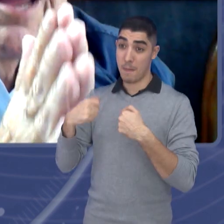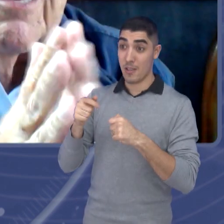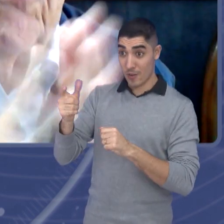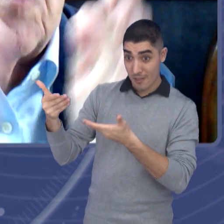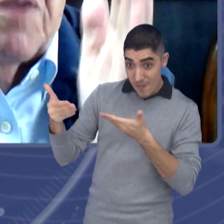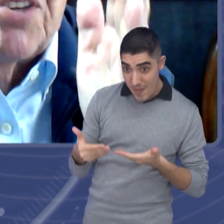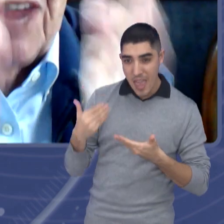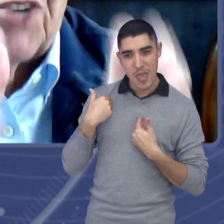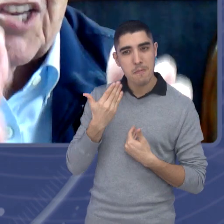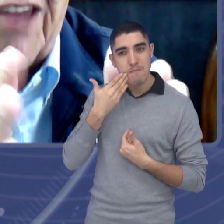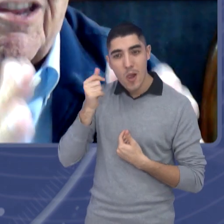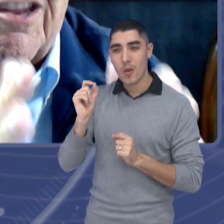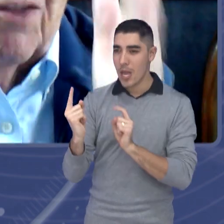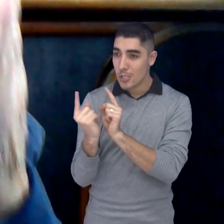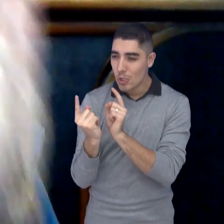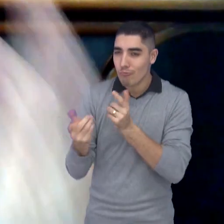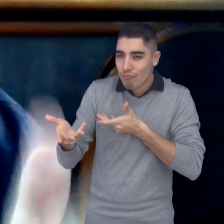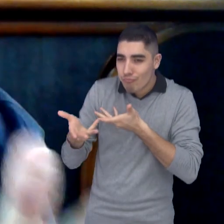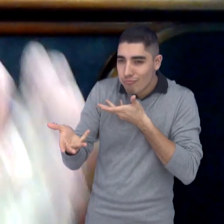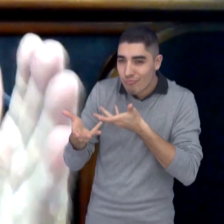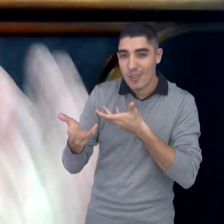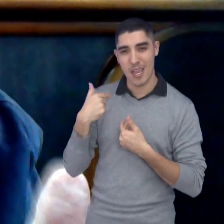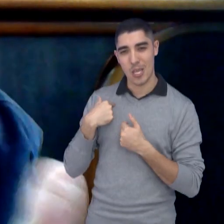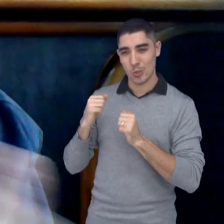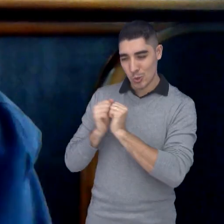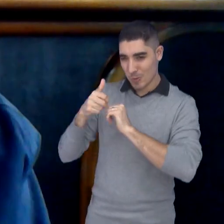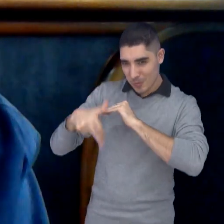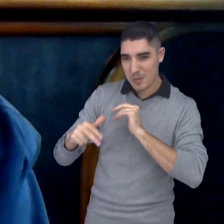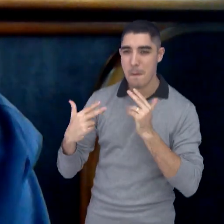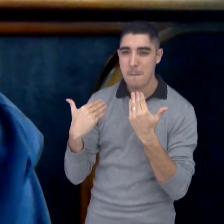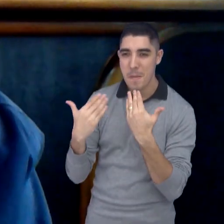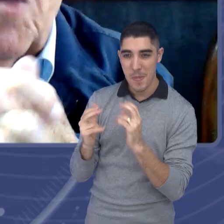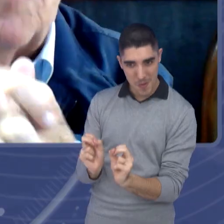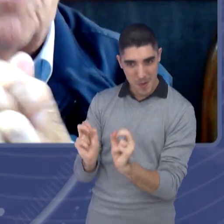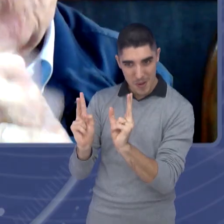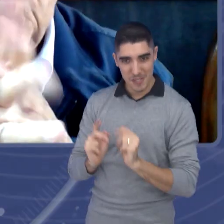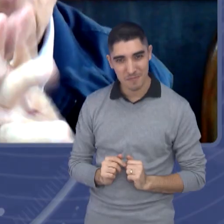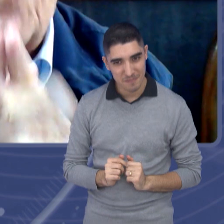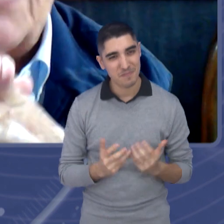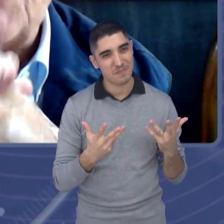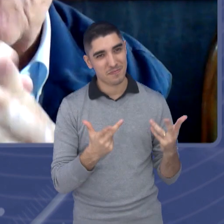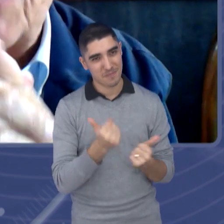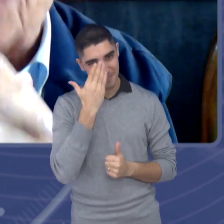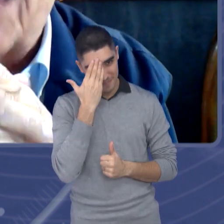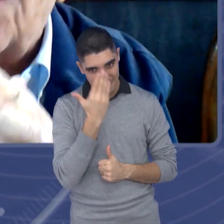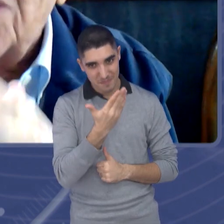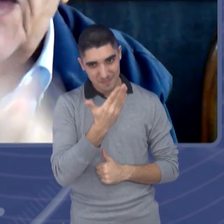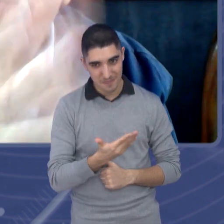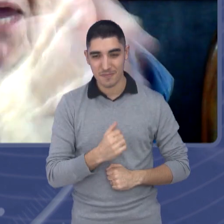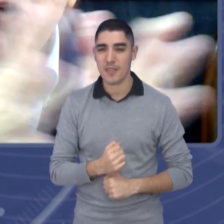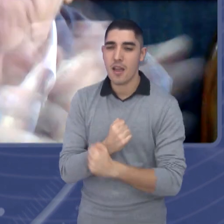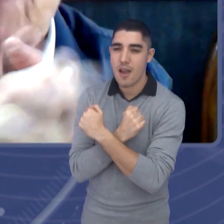vem aqui, que vão me avisar que você está aí, eu vou descer e vou ficar com você lá embaixo, viu? É isso, muito obrigada, seu Faria.